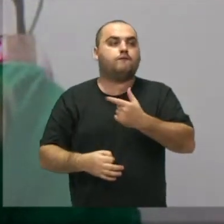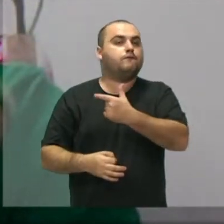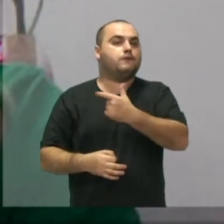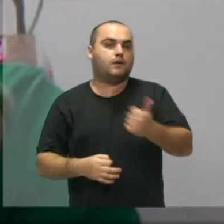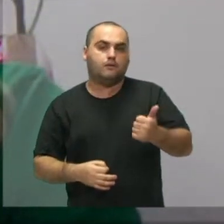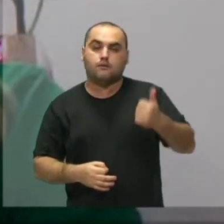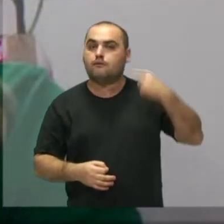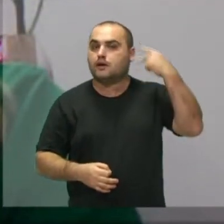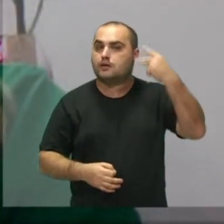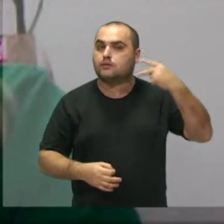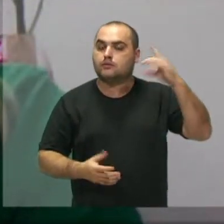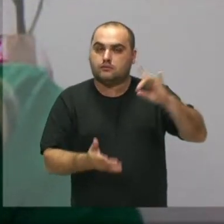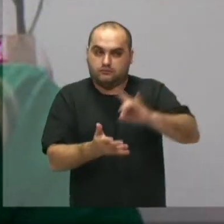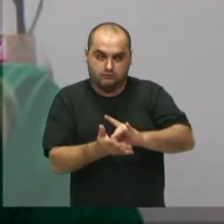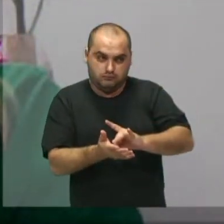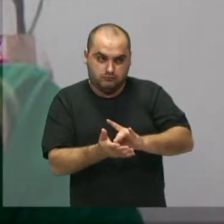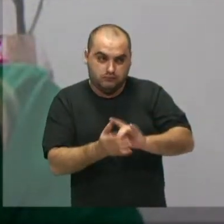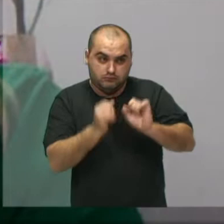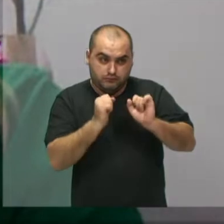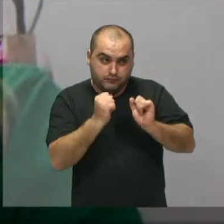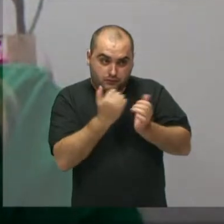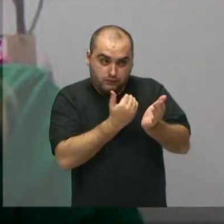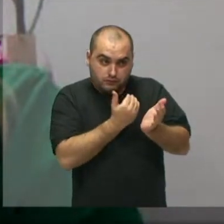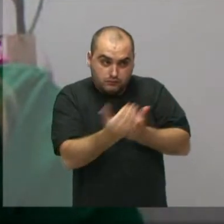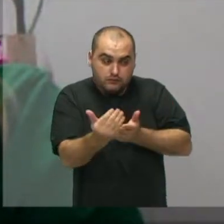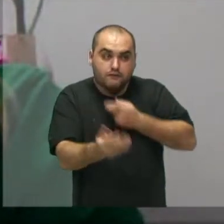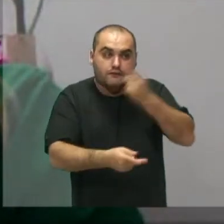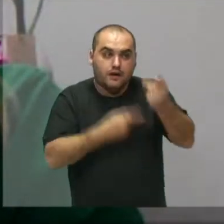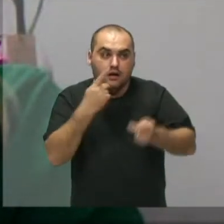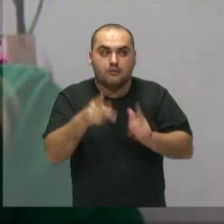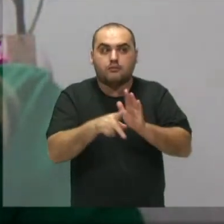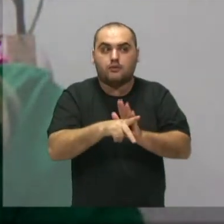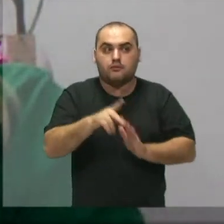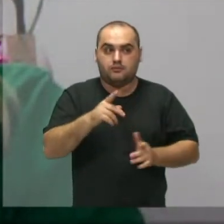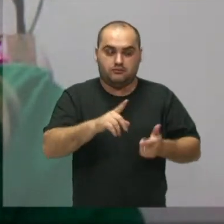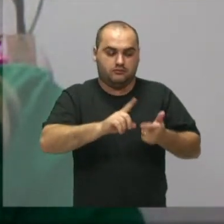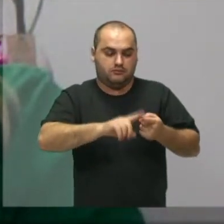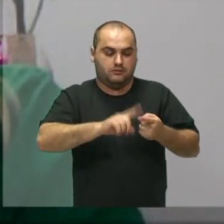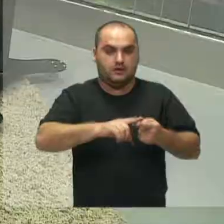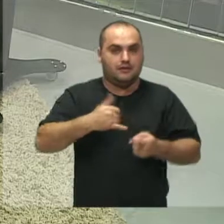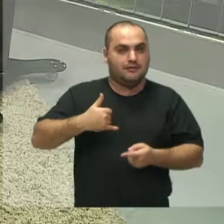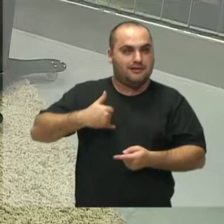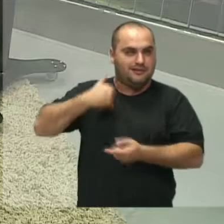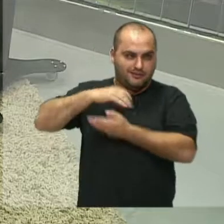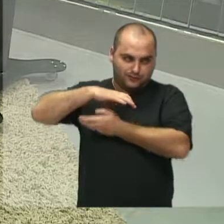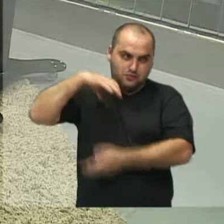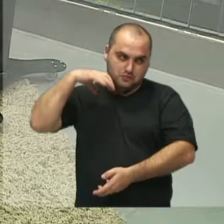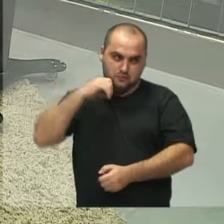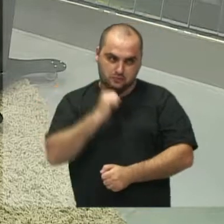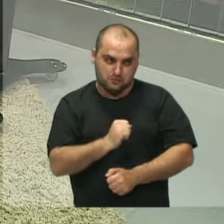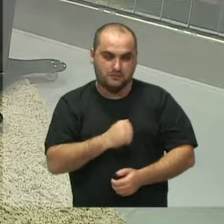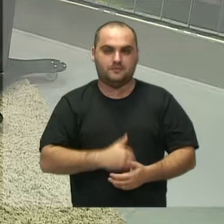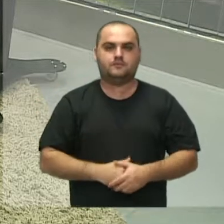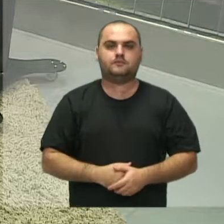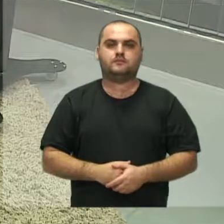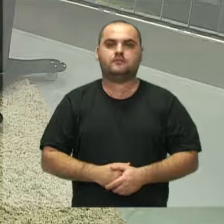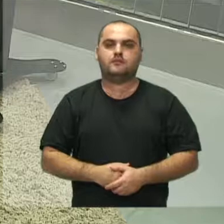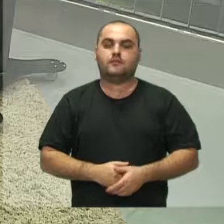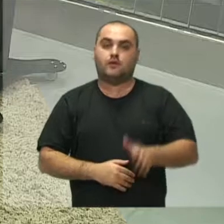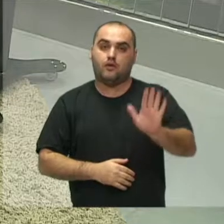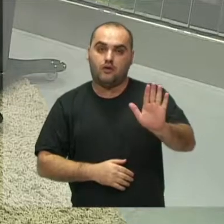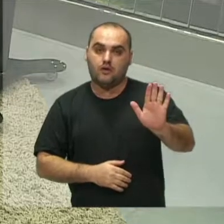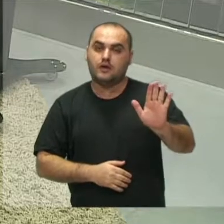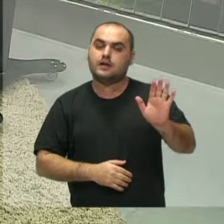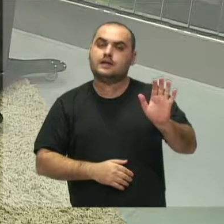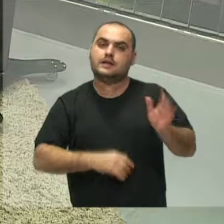vereadora. Então, a gente pode começar a falar justamente pela questão dos idosos, já que você citou ali. Em relação aos idosos,